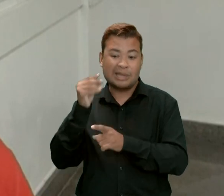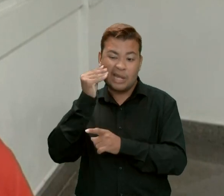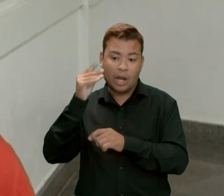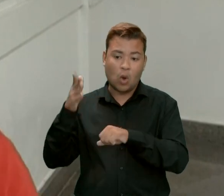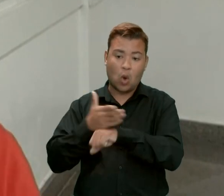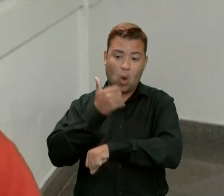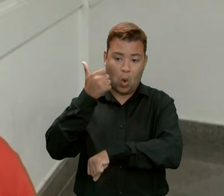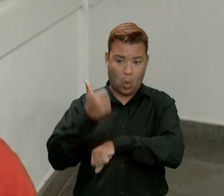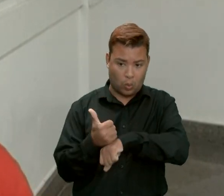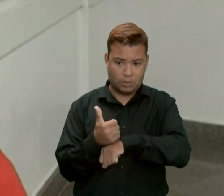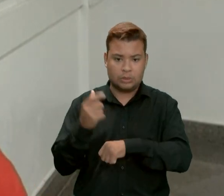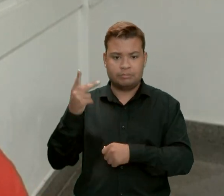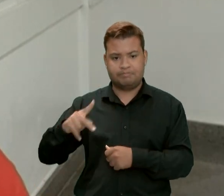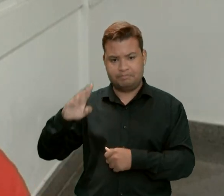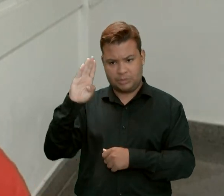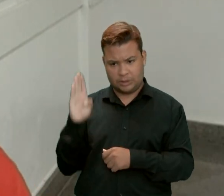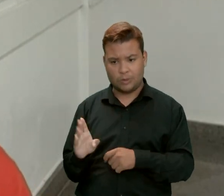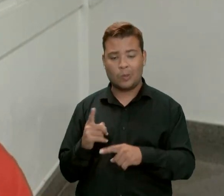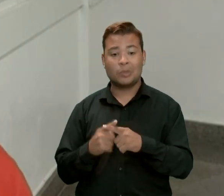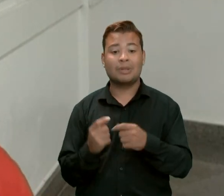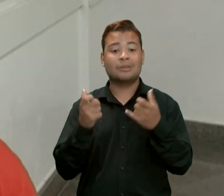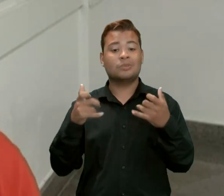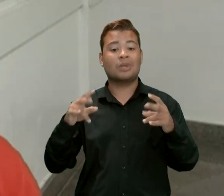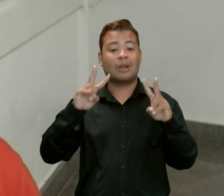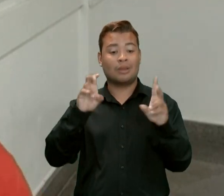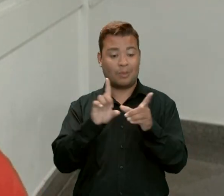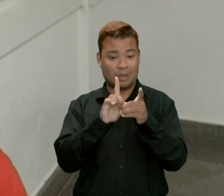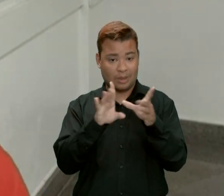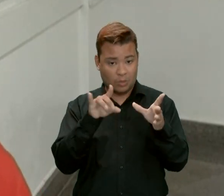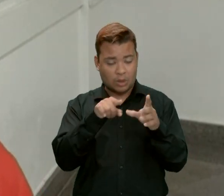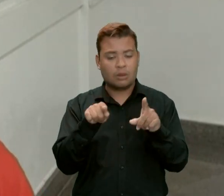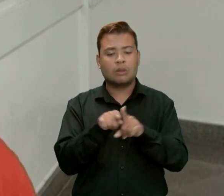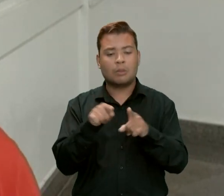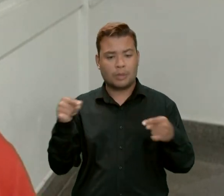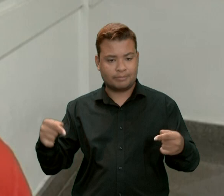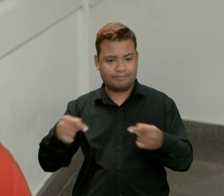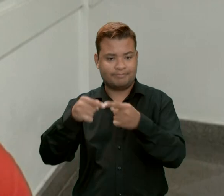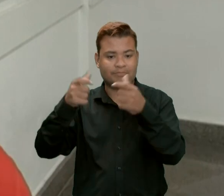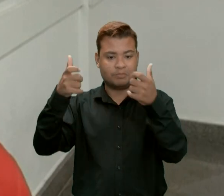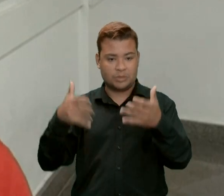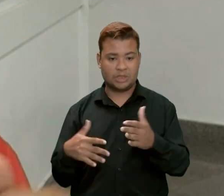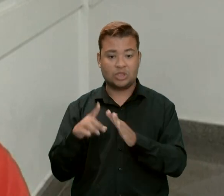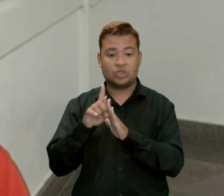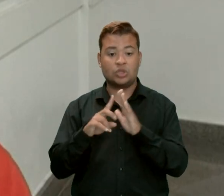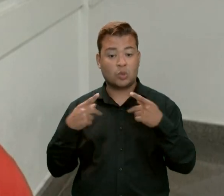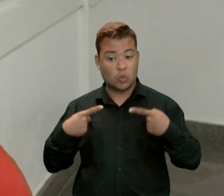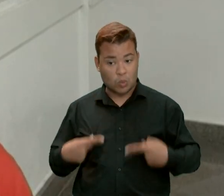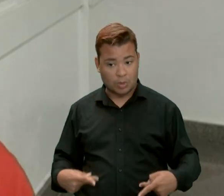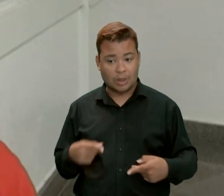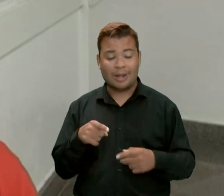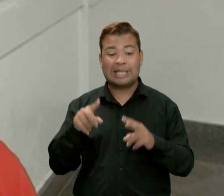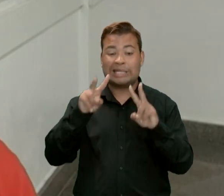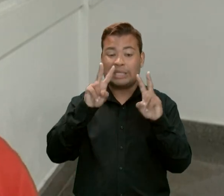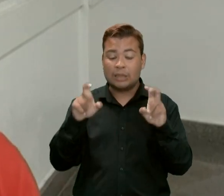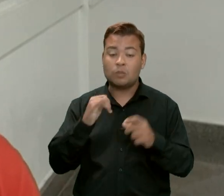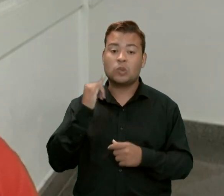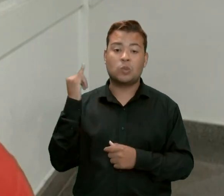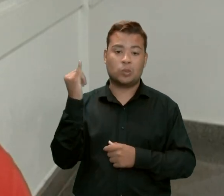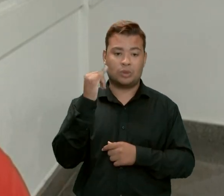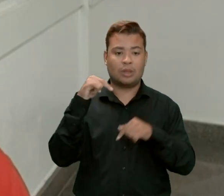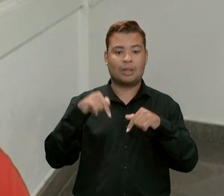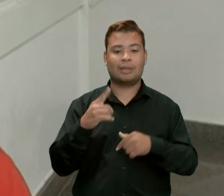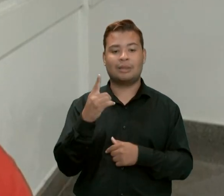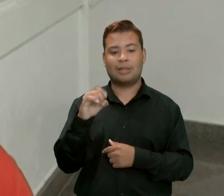país, porque falar de democracia também é falar de direitos humanos e talvez esse seja um dos temas mais relevantes para esse 10 de dezembro